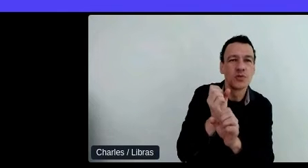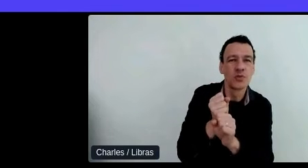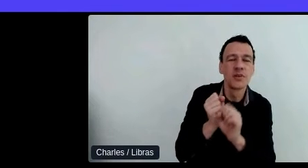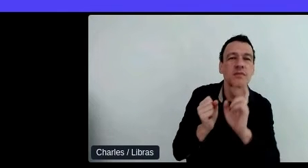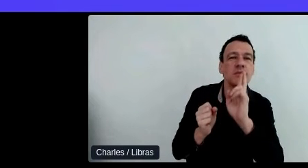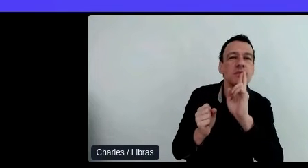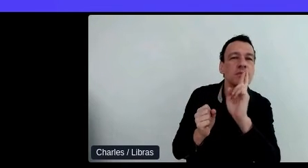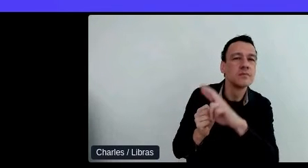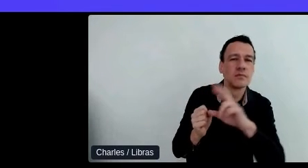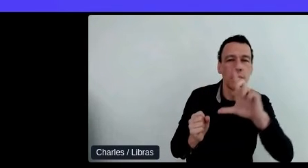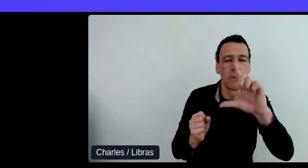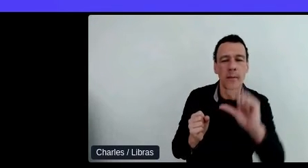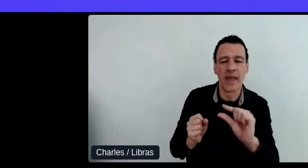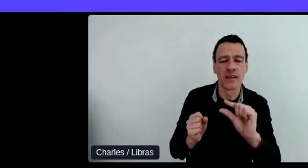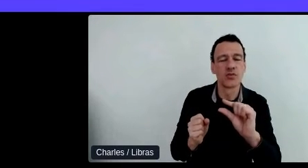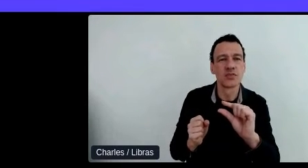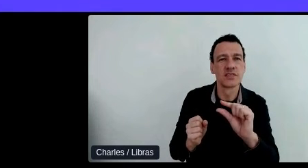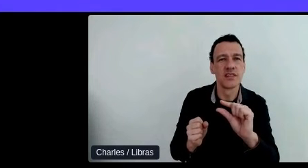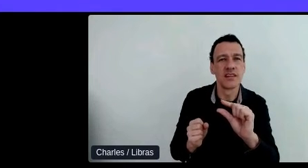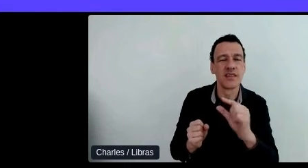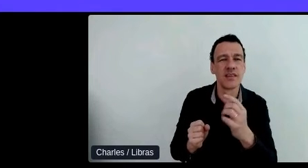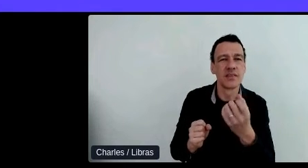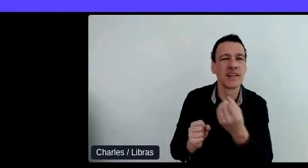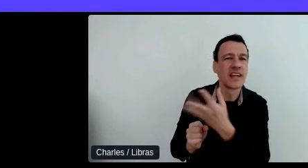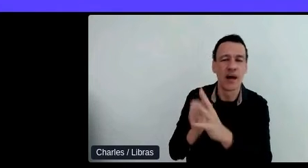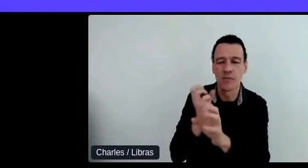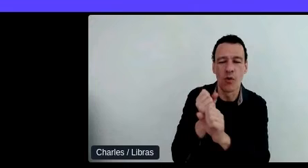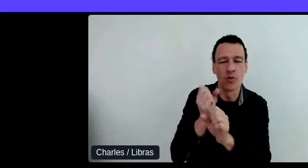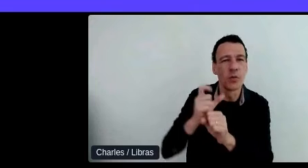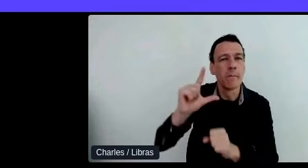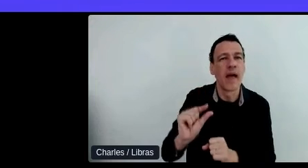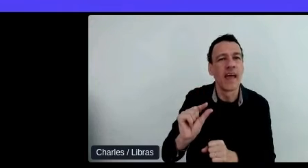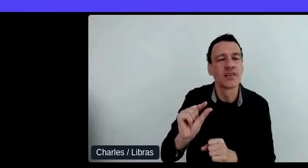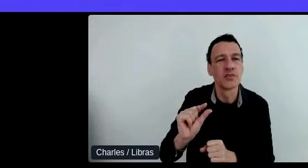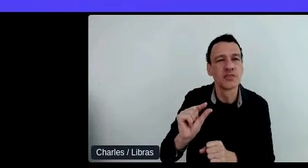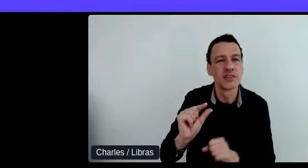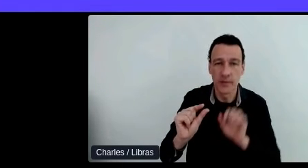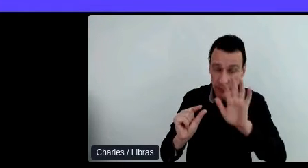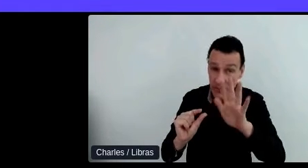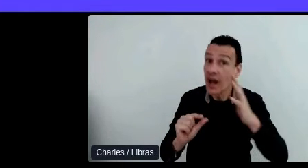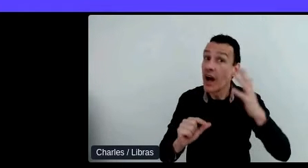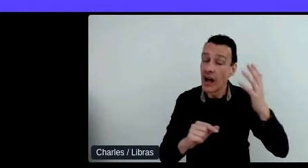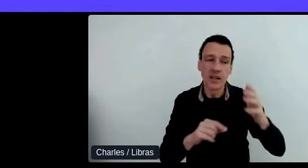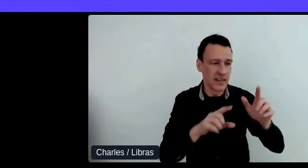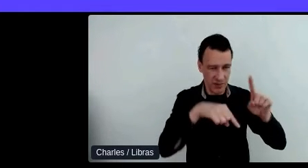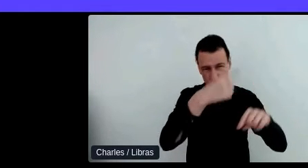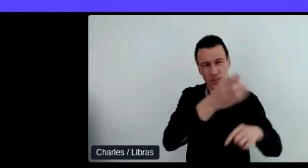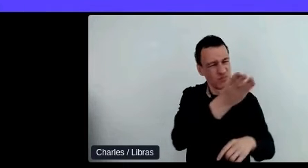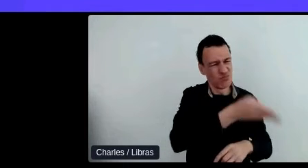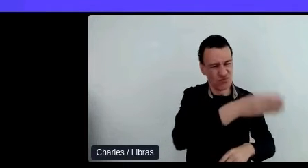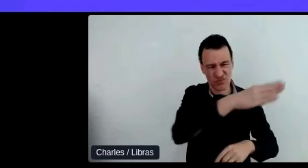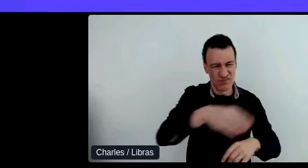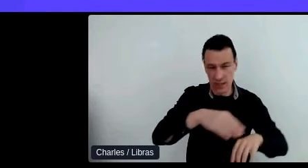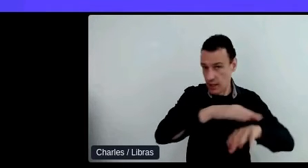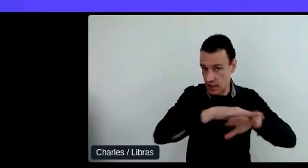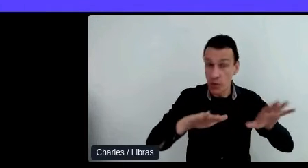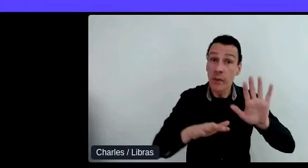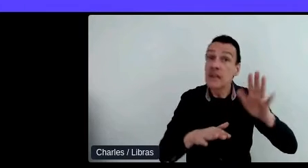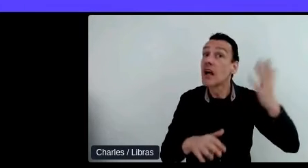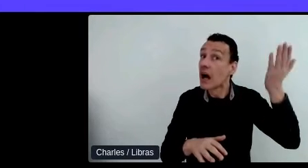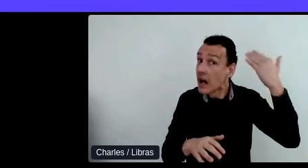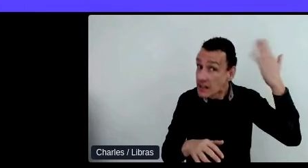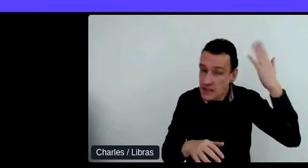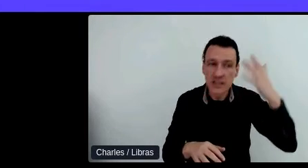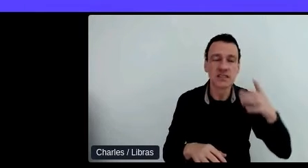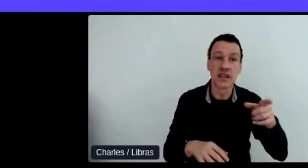número de contratações de homens para mulheres é de 6 para 4. Então, a maioria dos homens